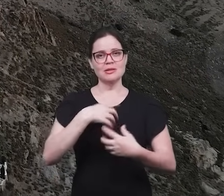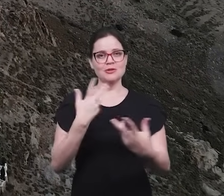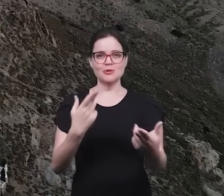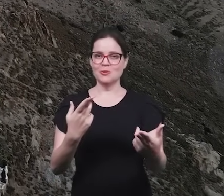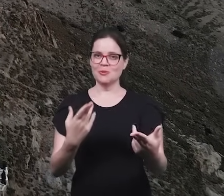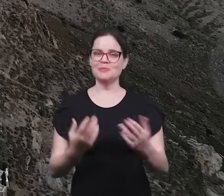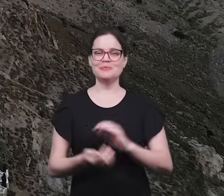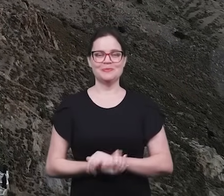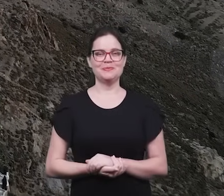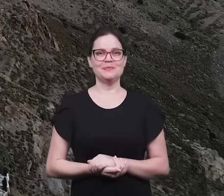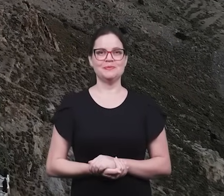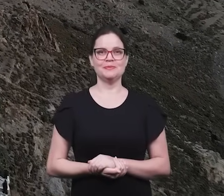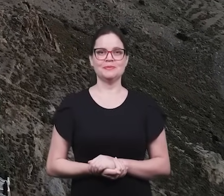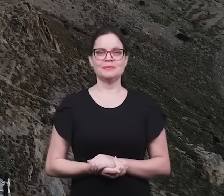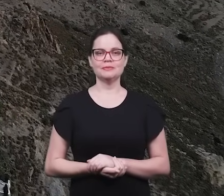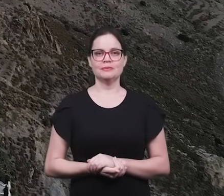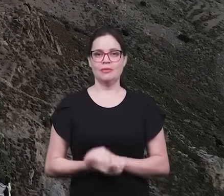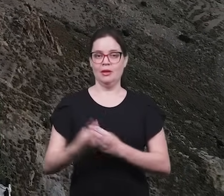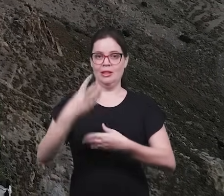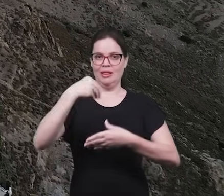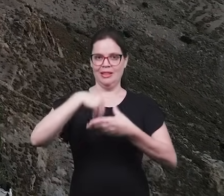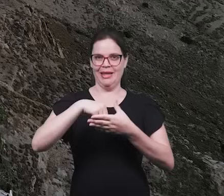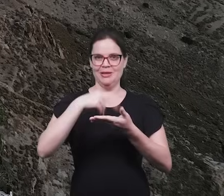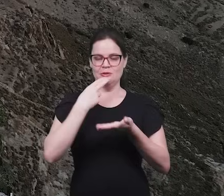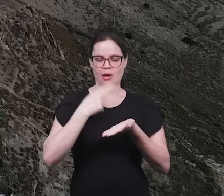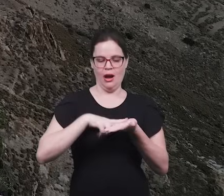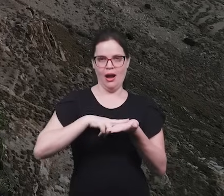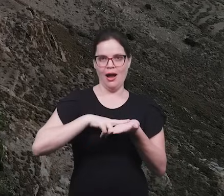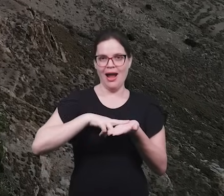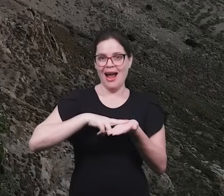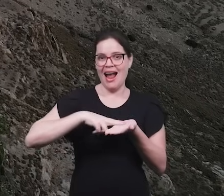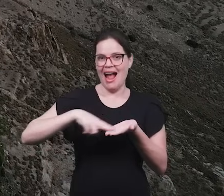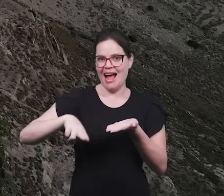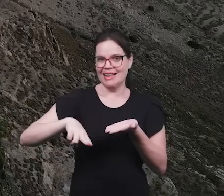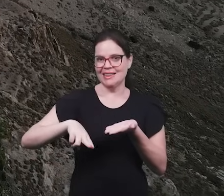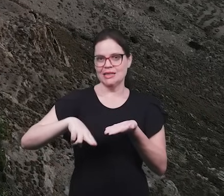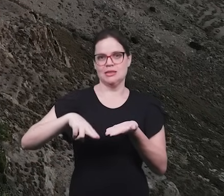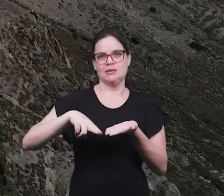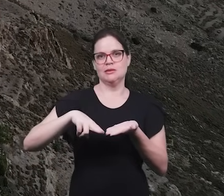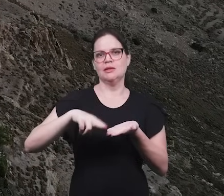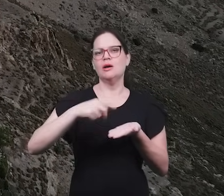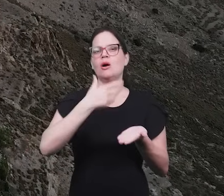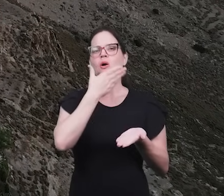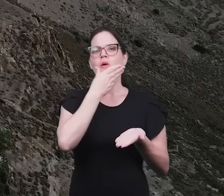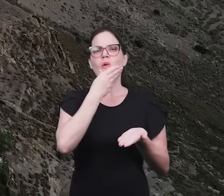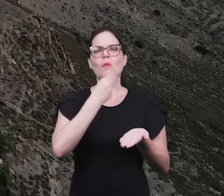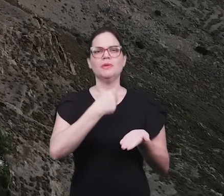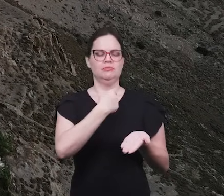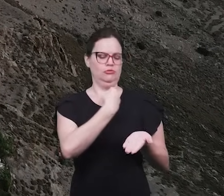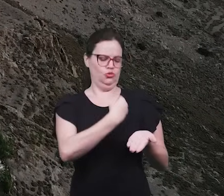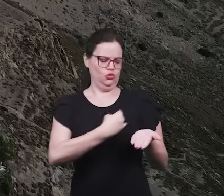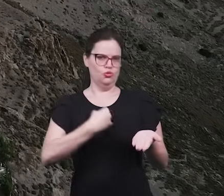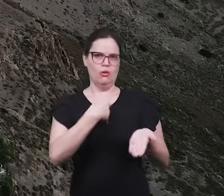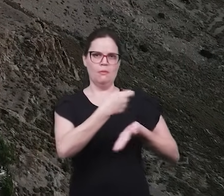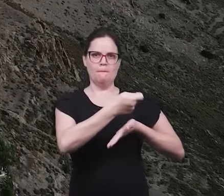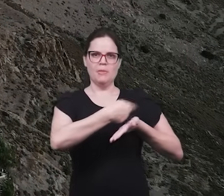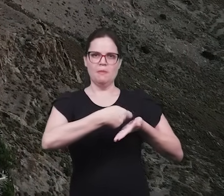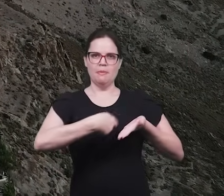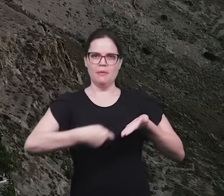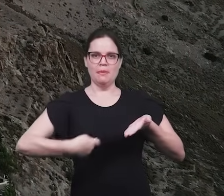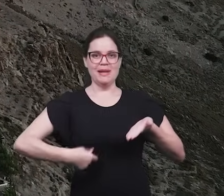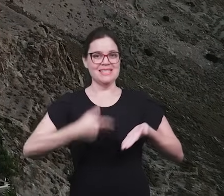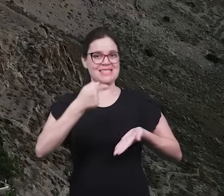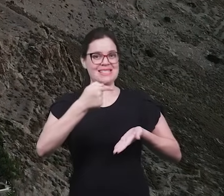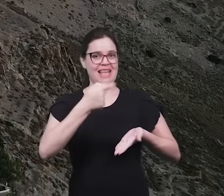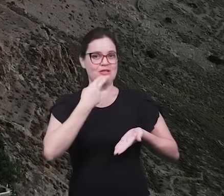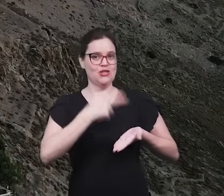você também. Olha só, nas cartas no Apocalipse, nas 7 cartas escritas pelo apóstolo João no livro de Apocalipse,